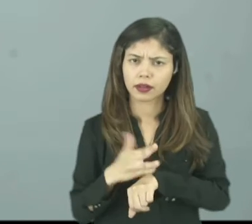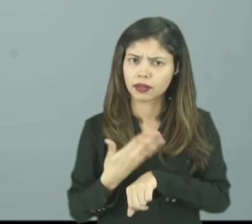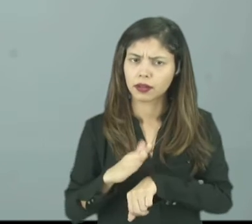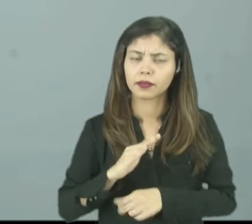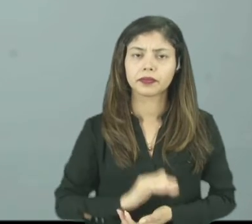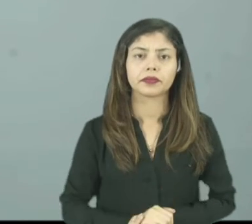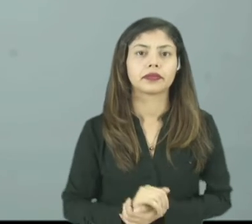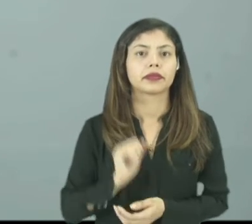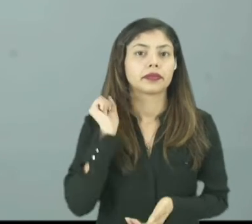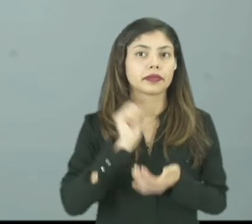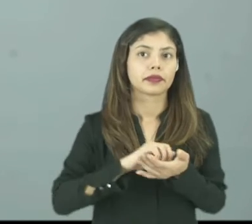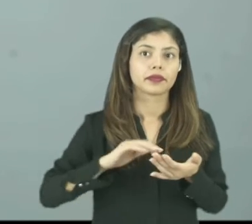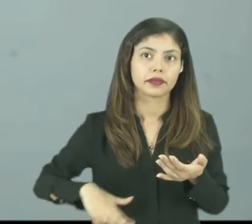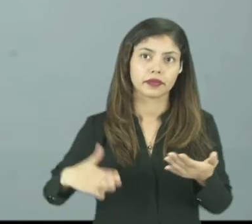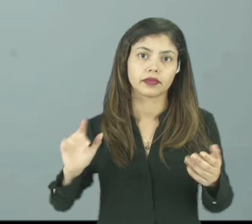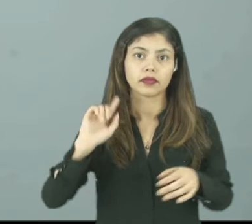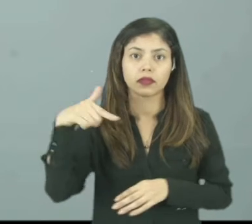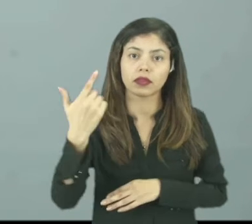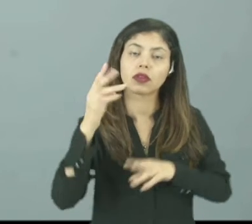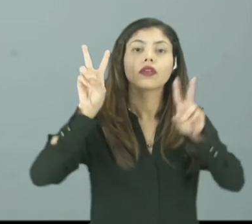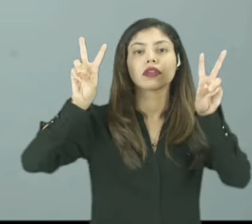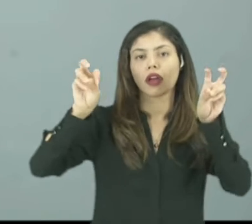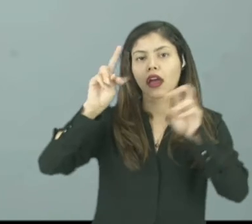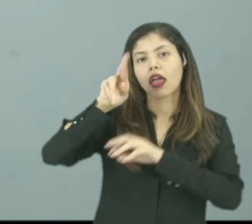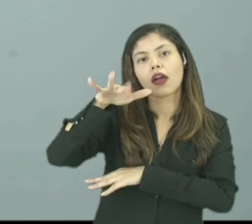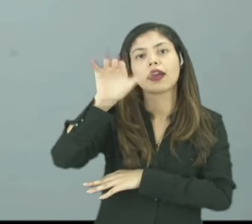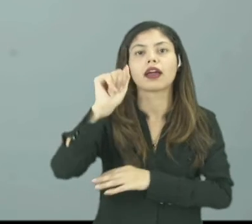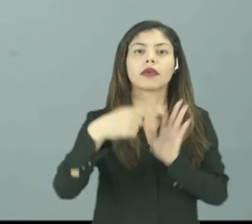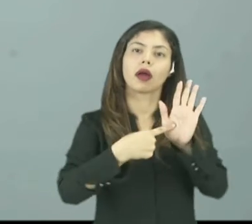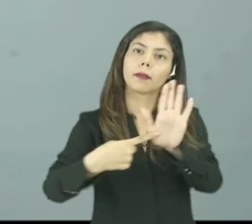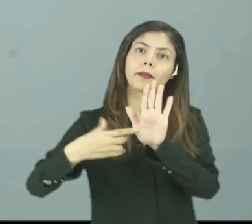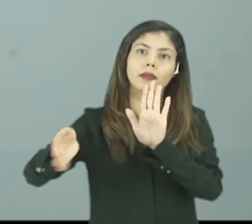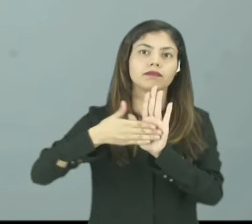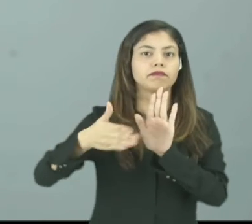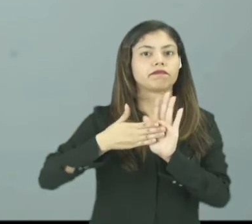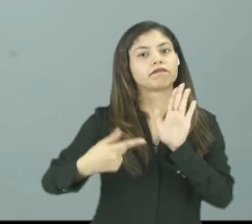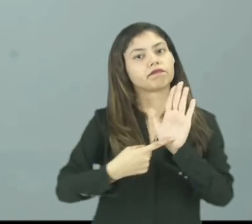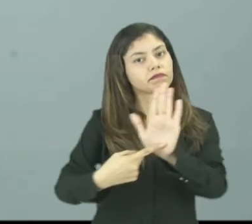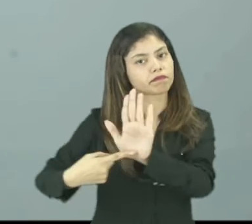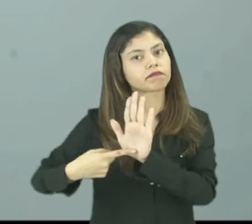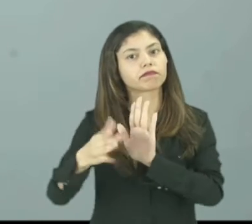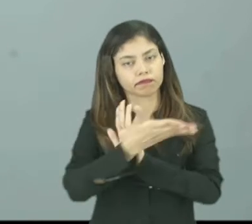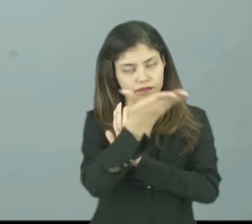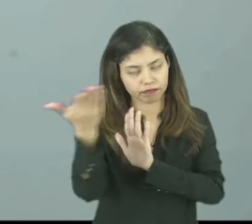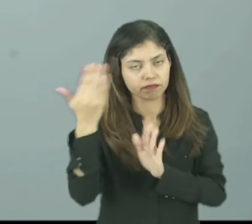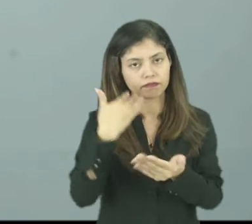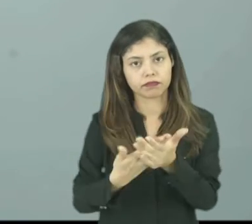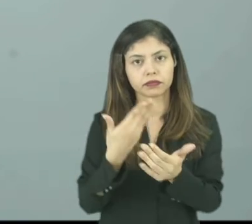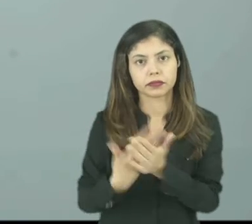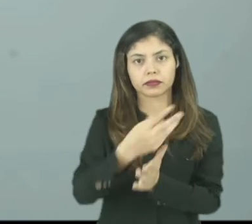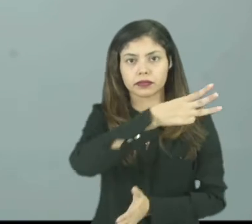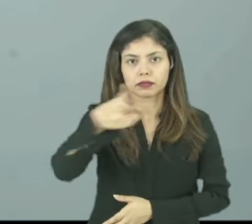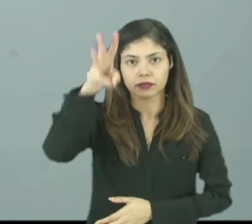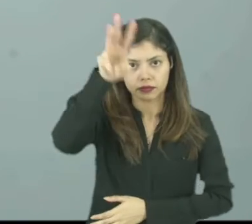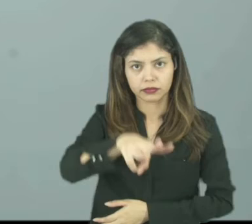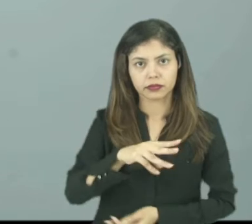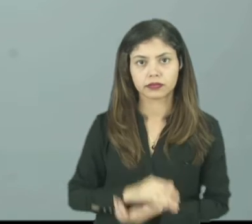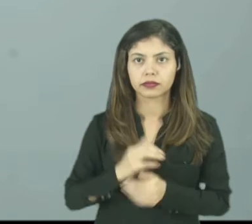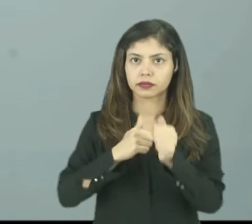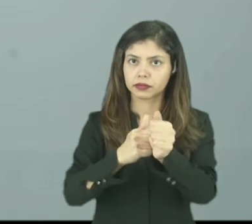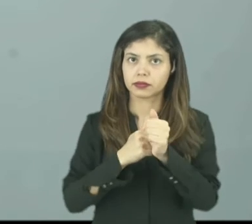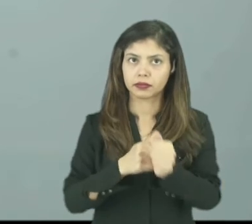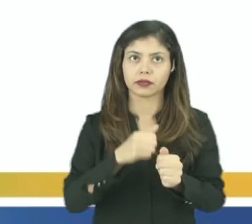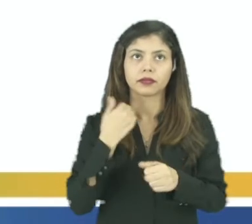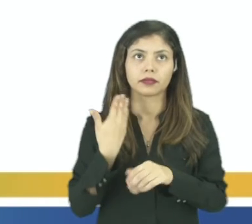exercitarem as atividades ou os teoremas que nós temos proposto durante esse percurso dos estudos da matriz. Então acompanhe comigo